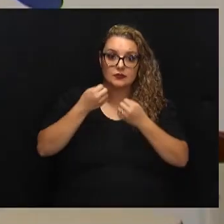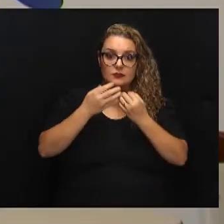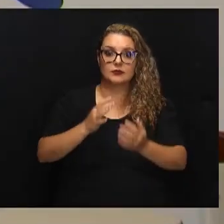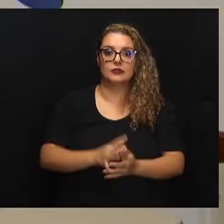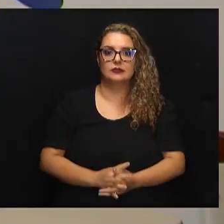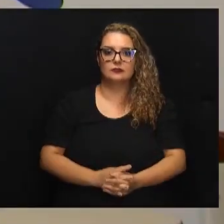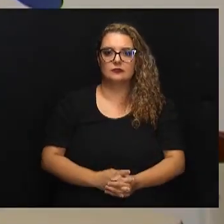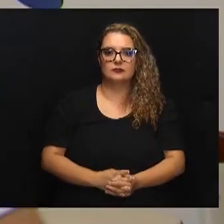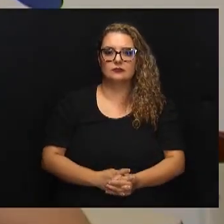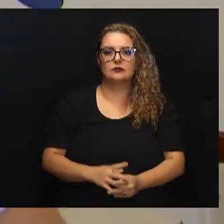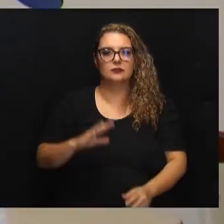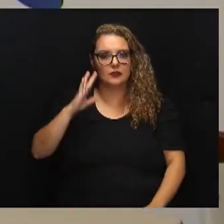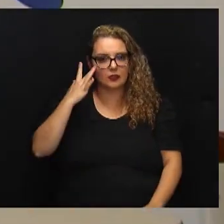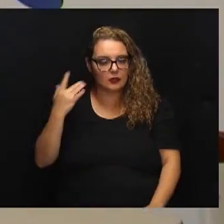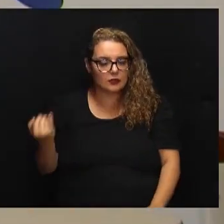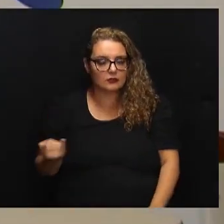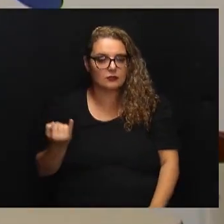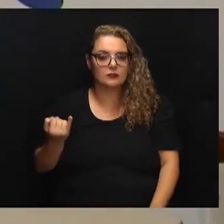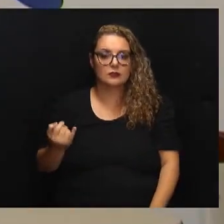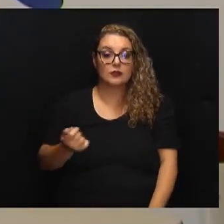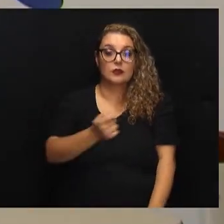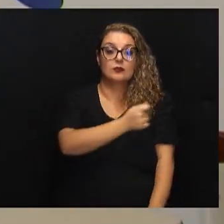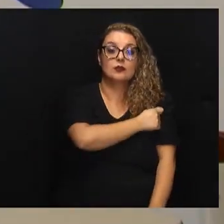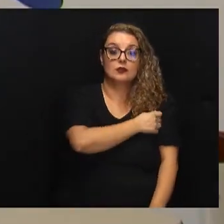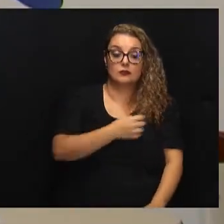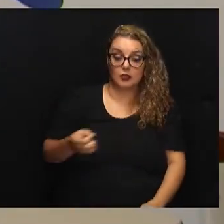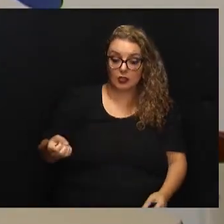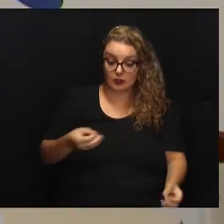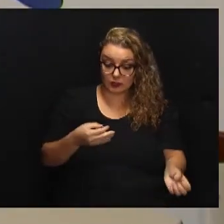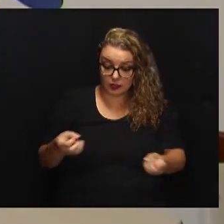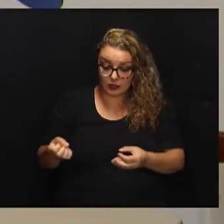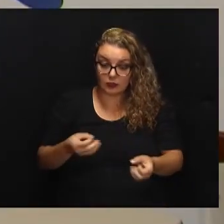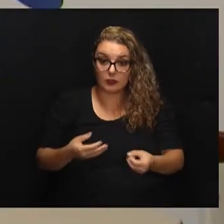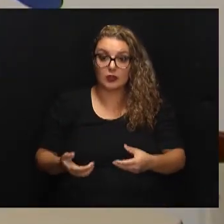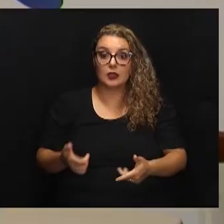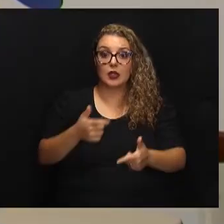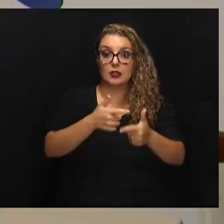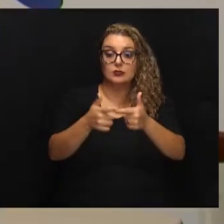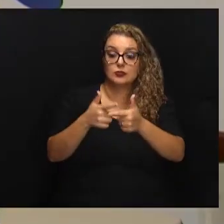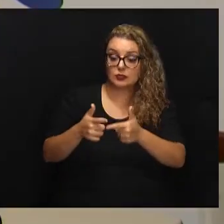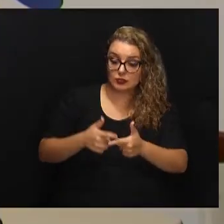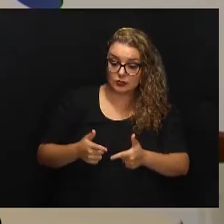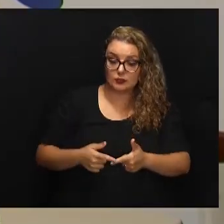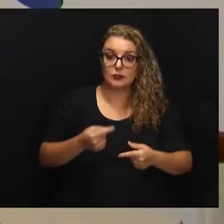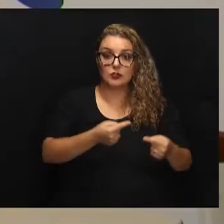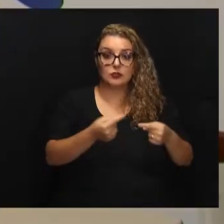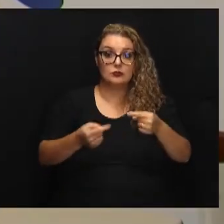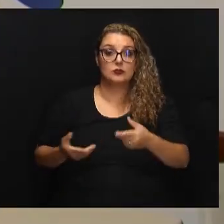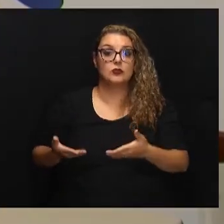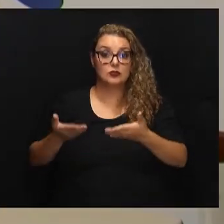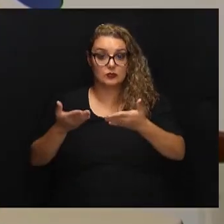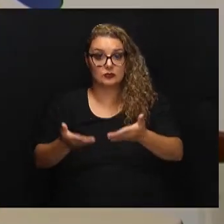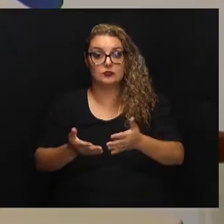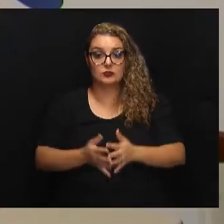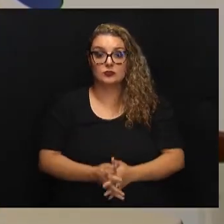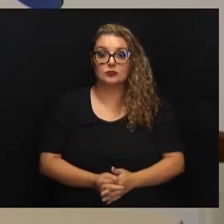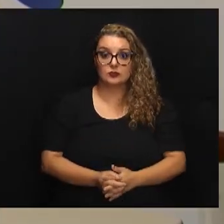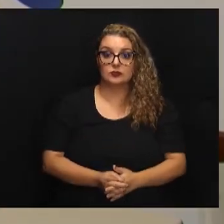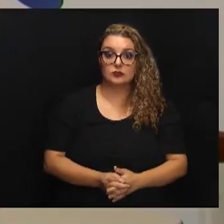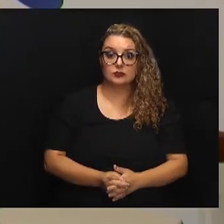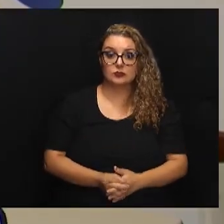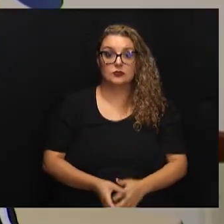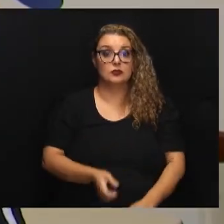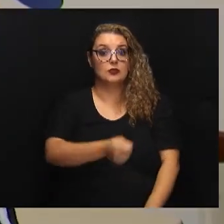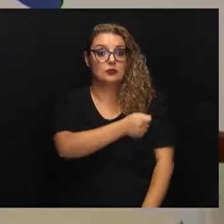Acho que super importante é o aluno estar bem atualizado em relação às problemáticas que estão em debate no país. Então, um aluno